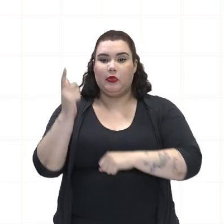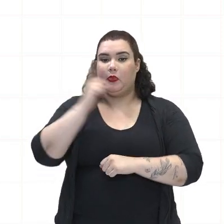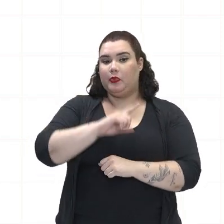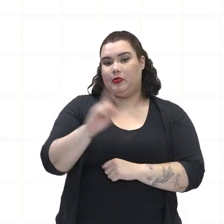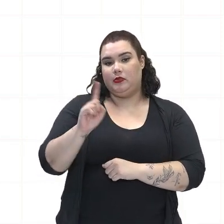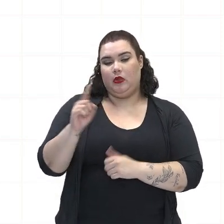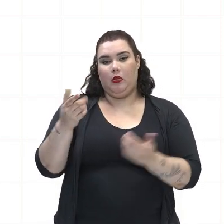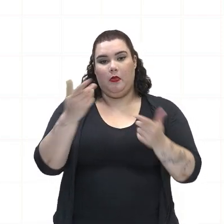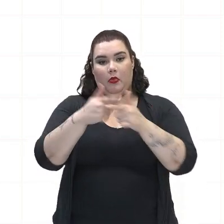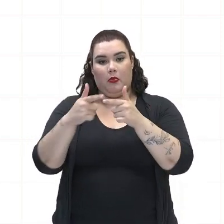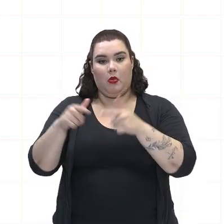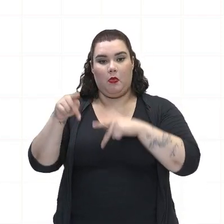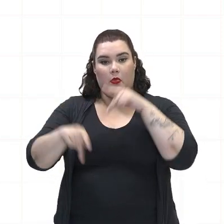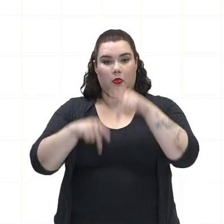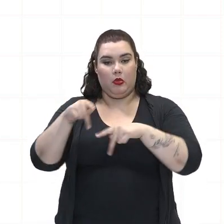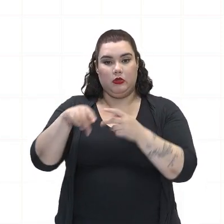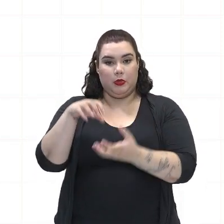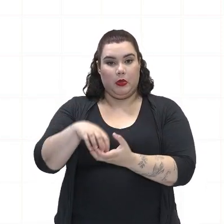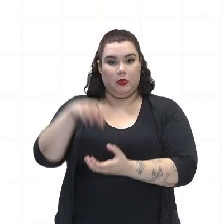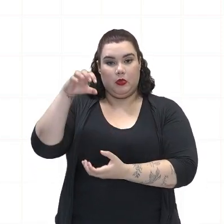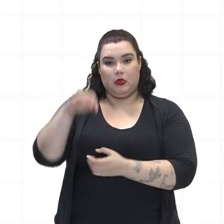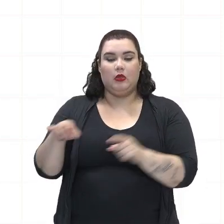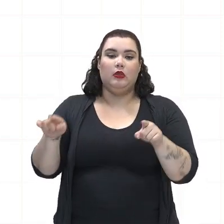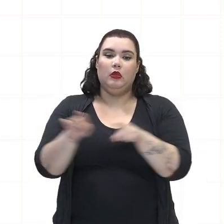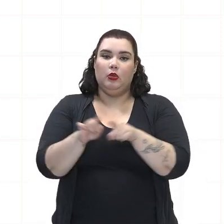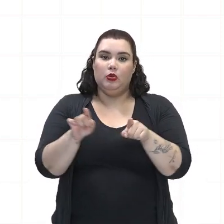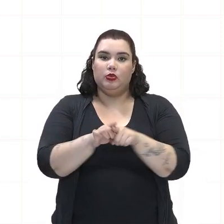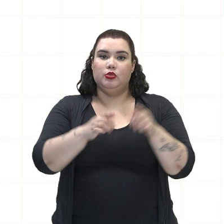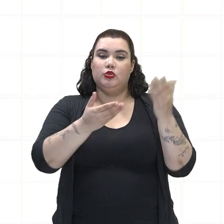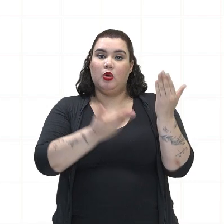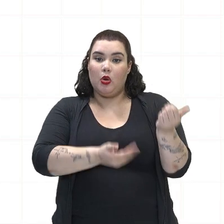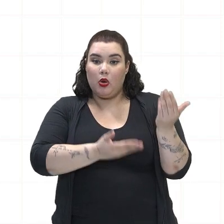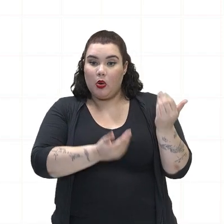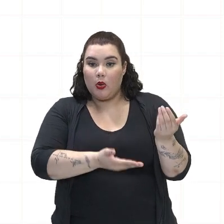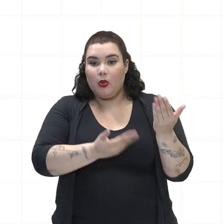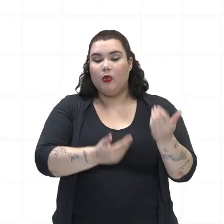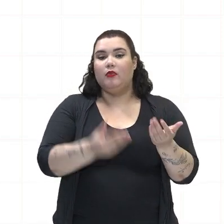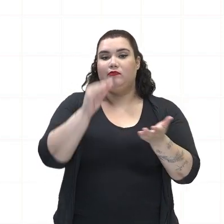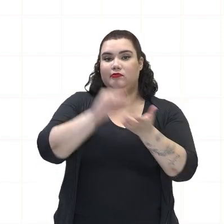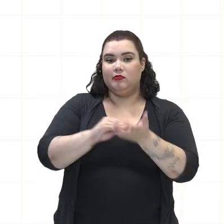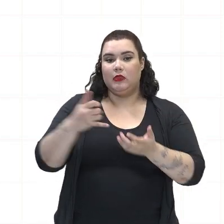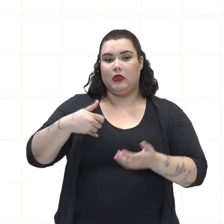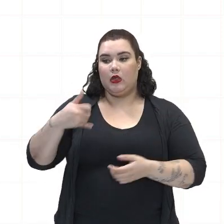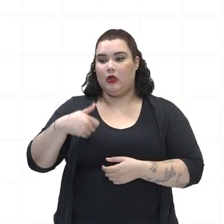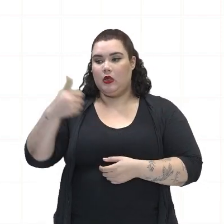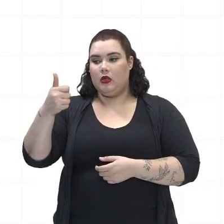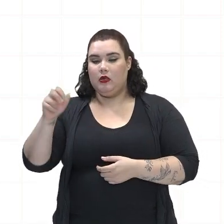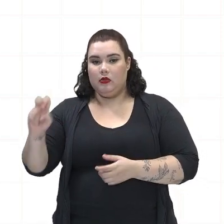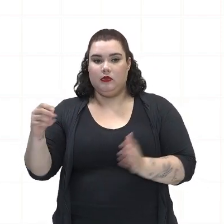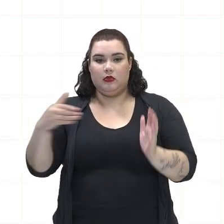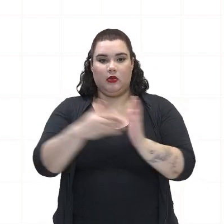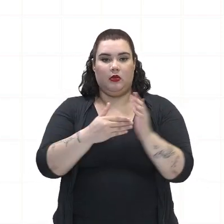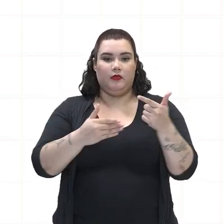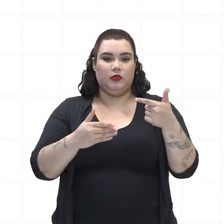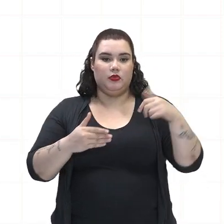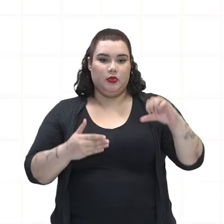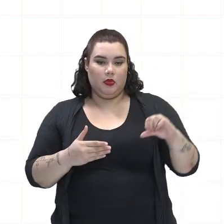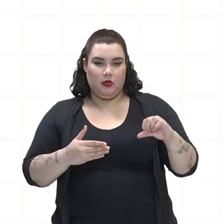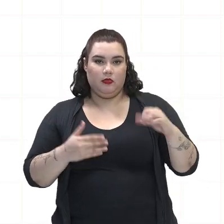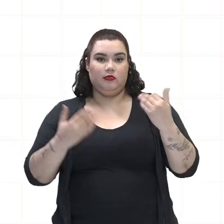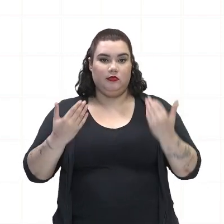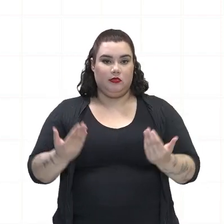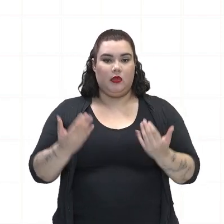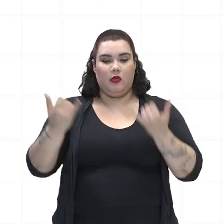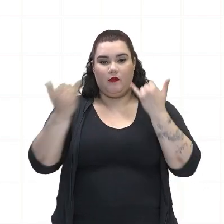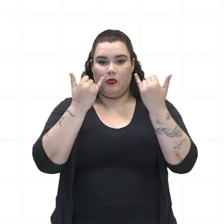desemprego na população adulta e também entre a população jovem, né? Entre de 15 a 29 anos, a gente tem ali